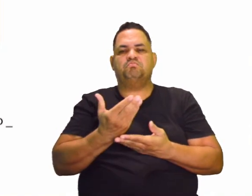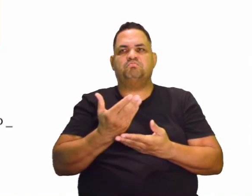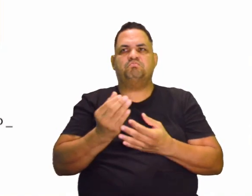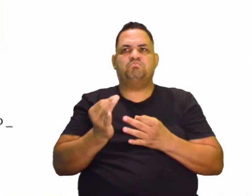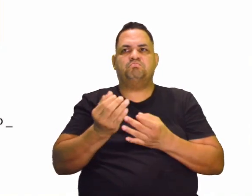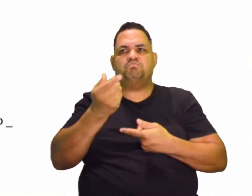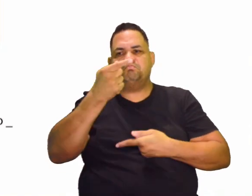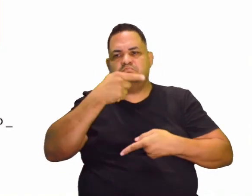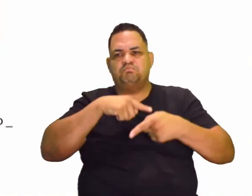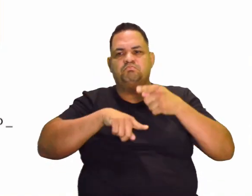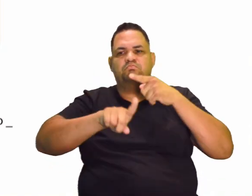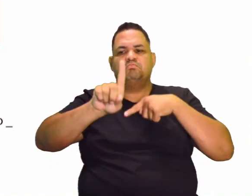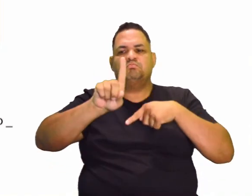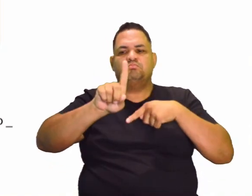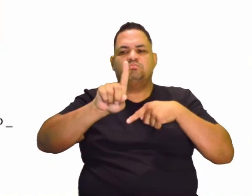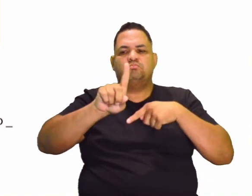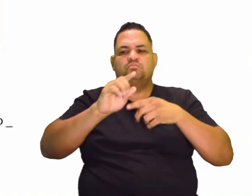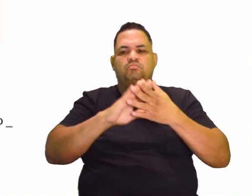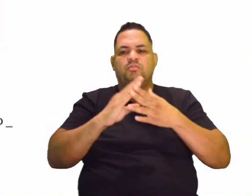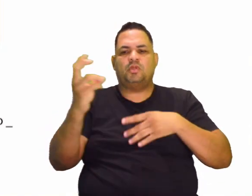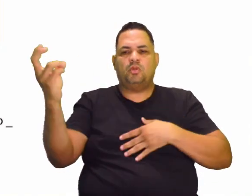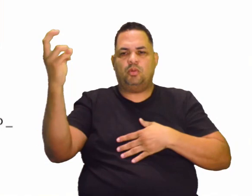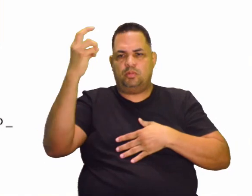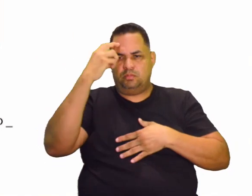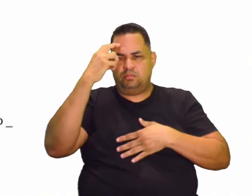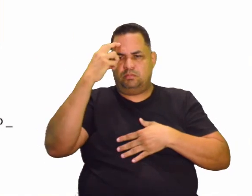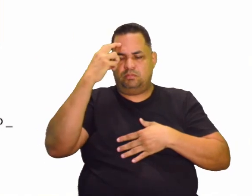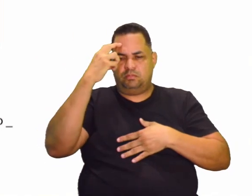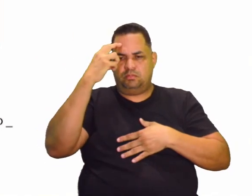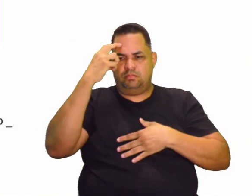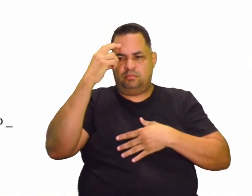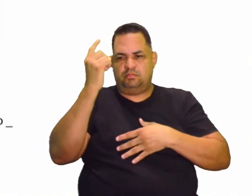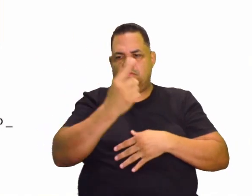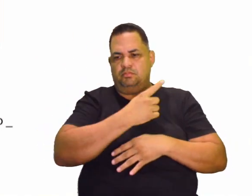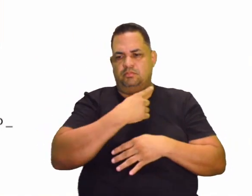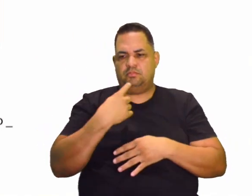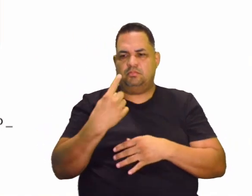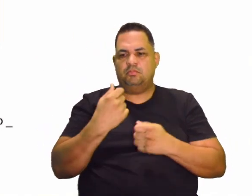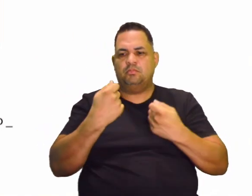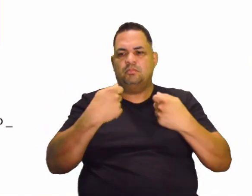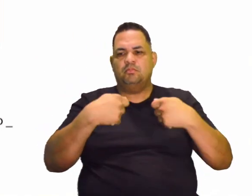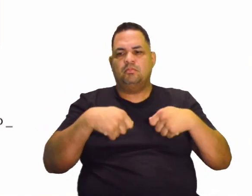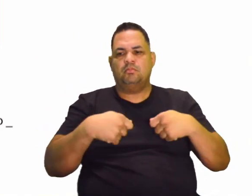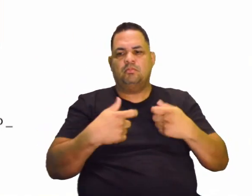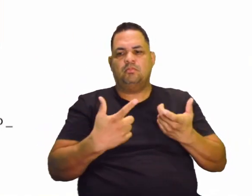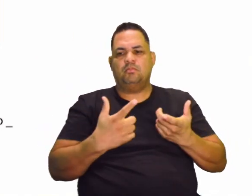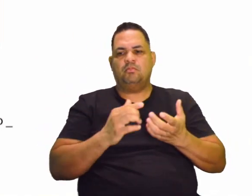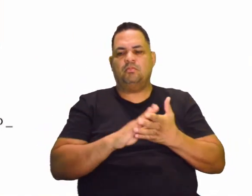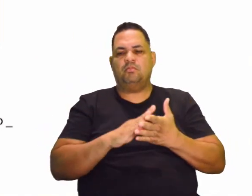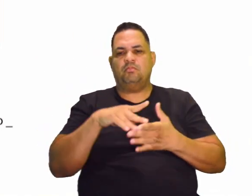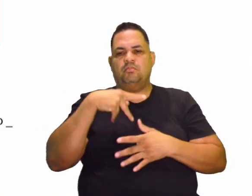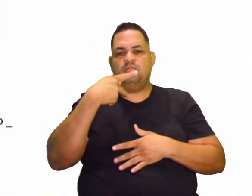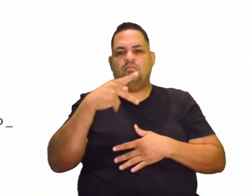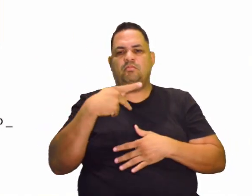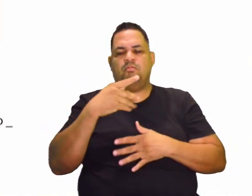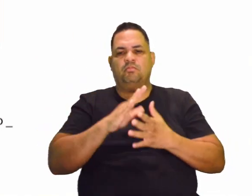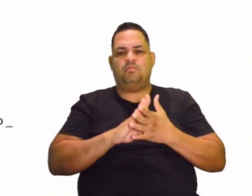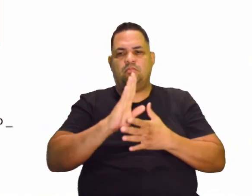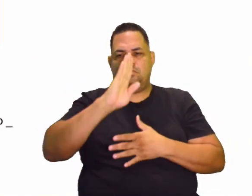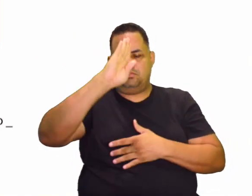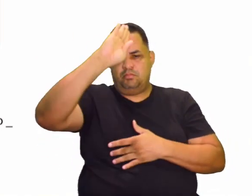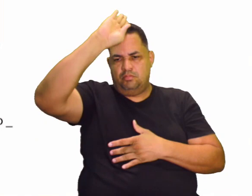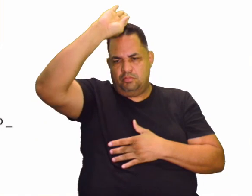se desenvolveu, né? Culturalmente. E nós podemos aí, então, dizer que foi os romanos,